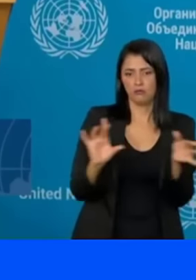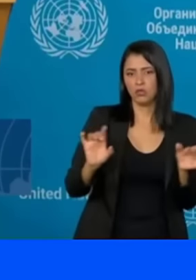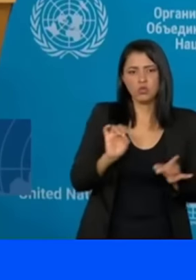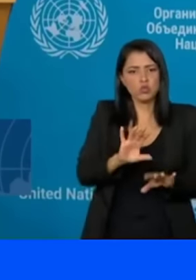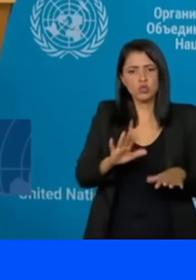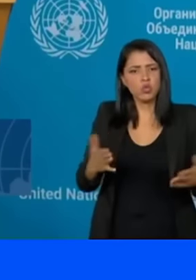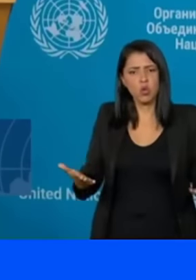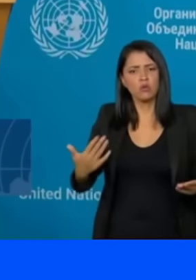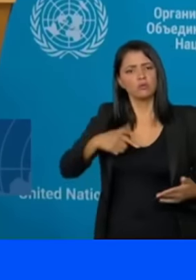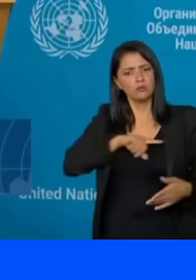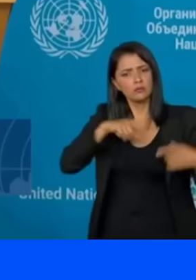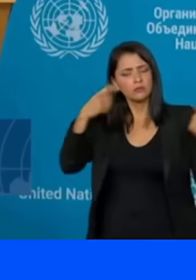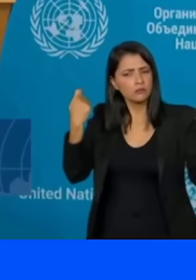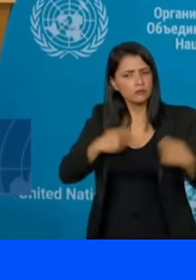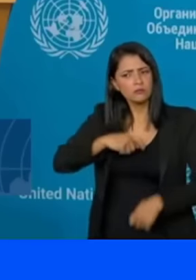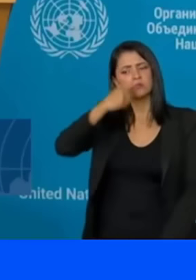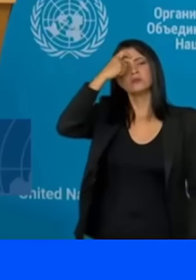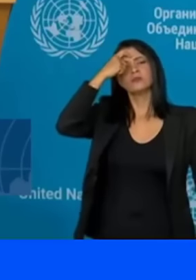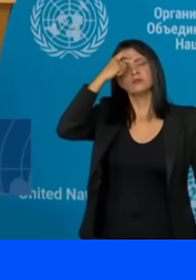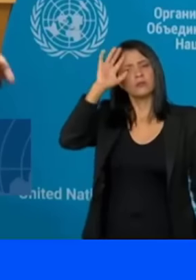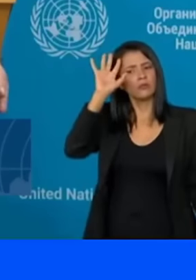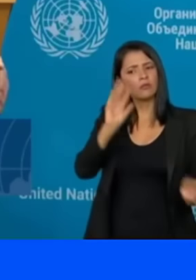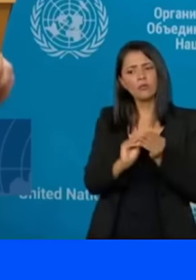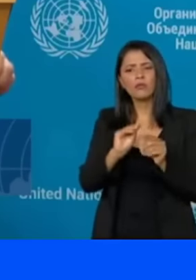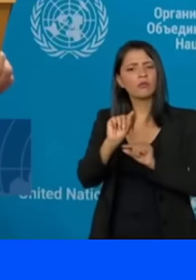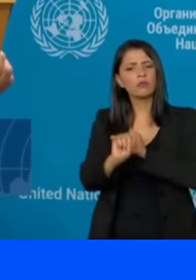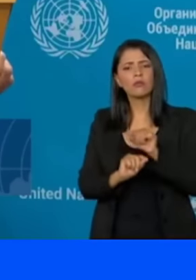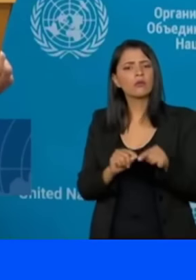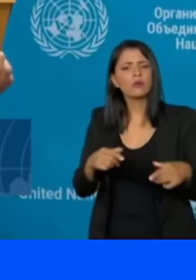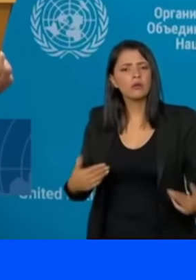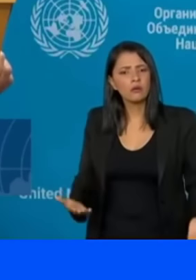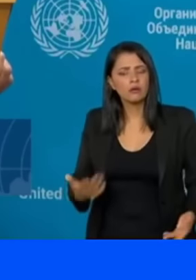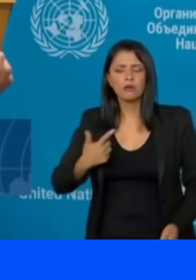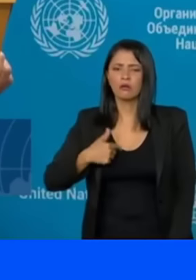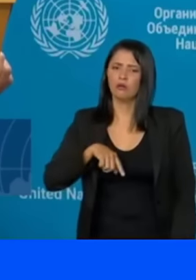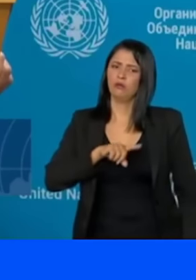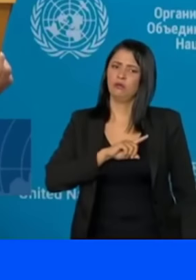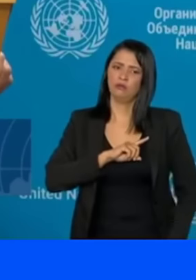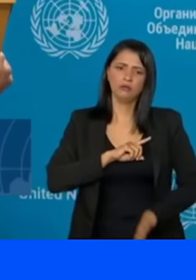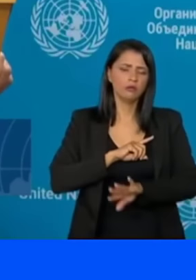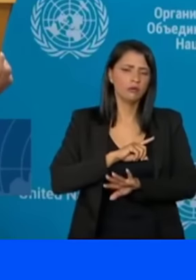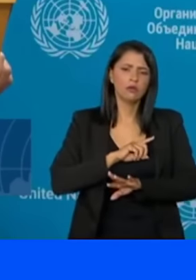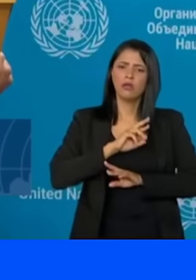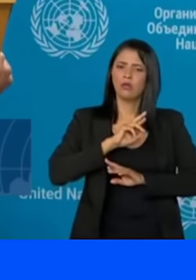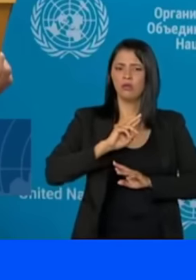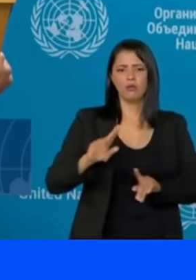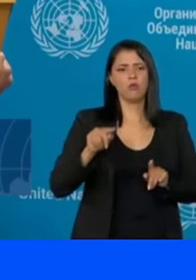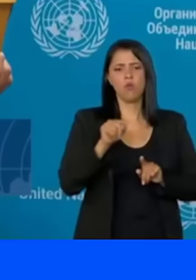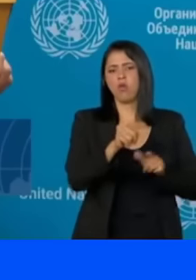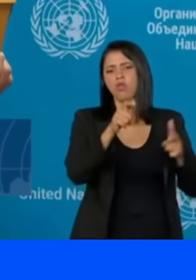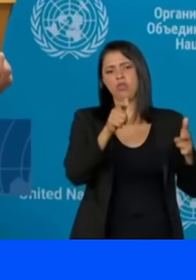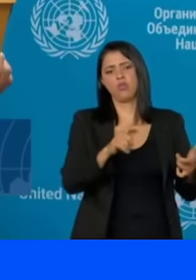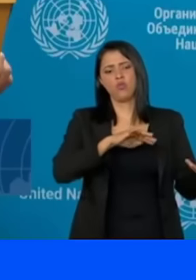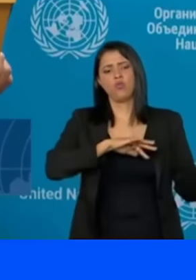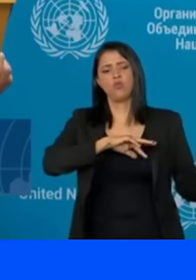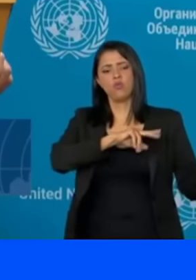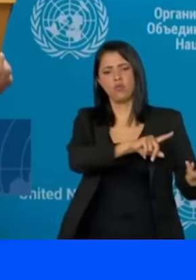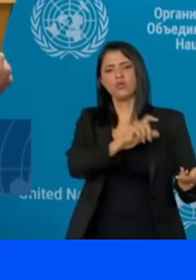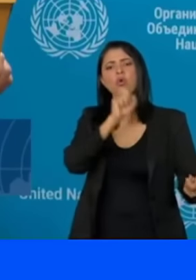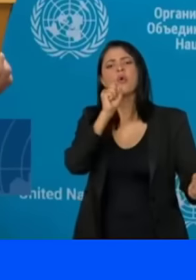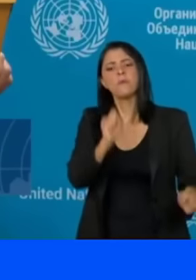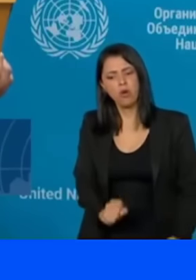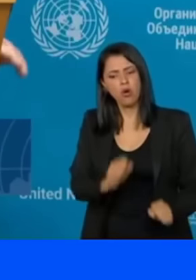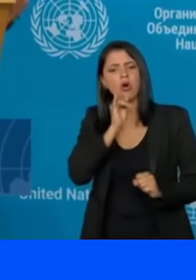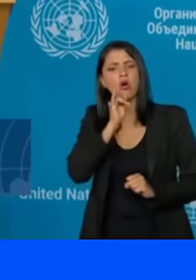que nós precisamos ter consciência é que a gente não está no mundo em que a gente pode dizer